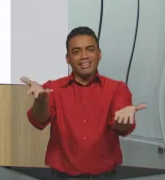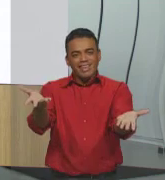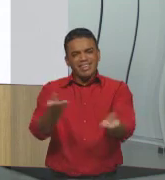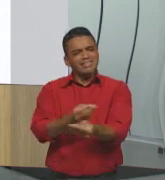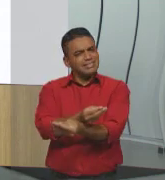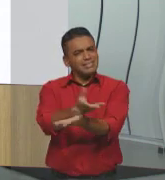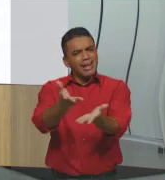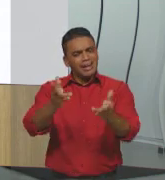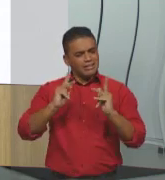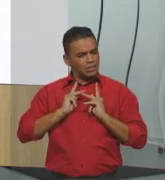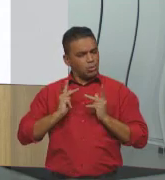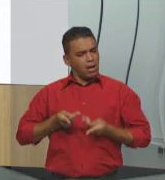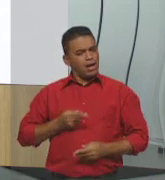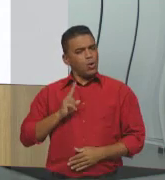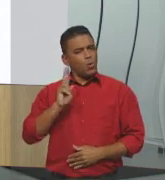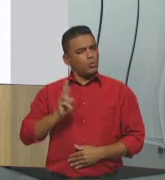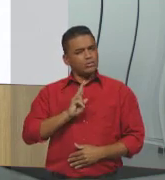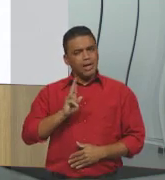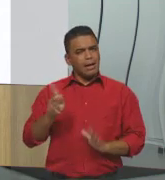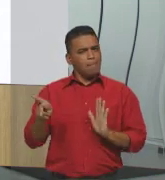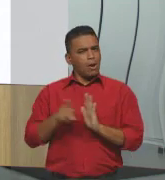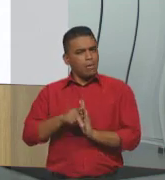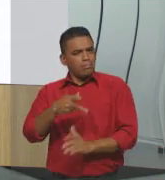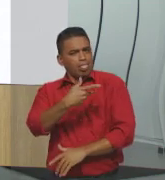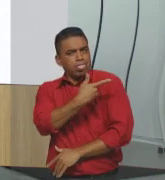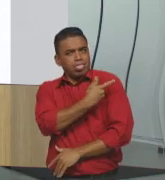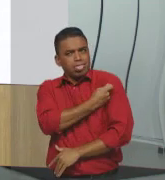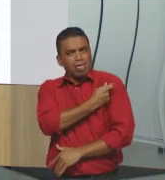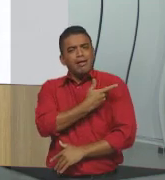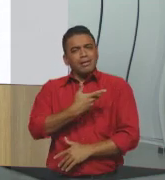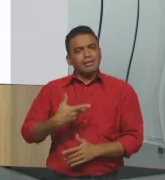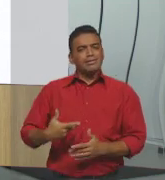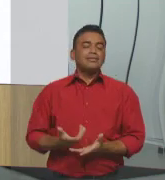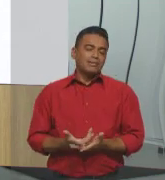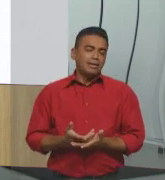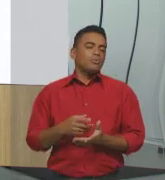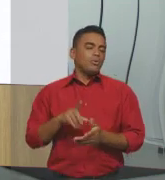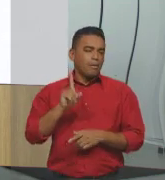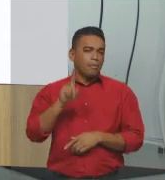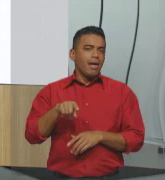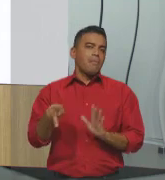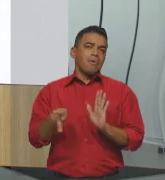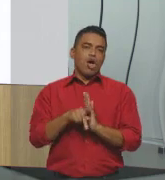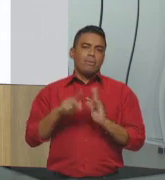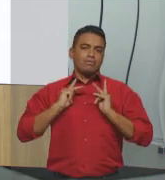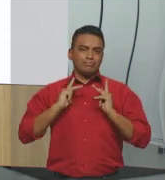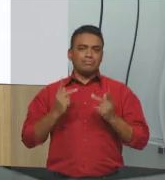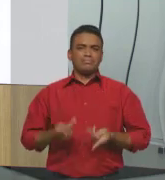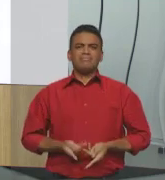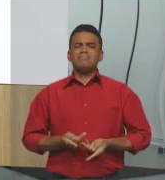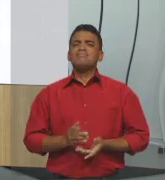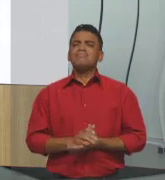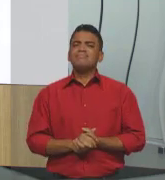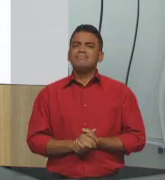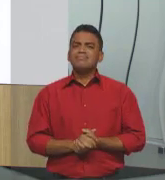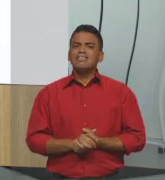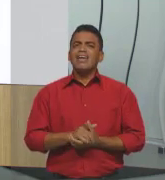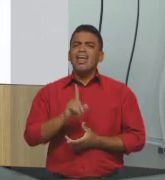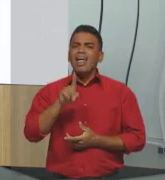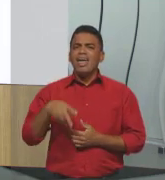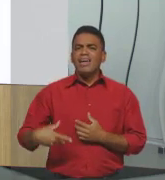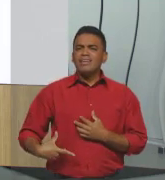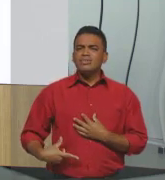e o ser humano utilizar sem efeito colateral nenhum, porque é a mesma insulina. Mas por que é a mesma insulina, Vinícius?